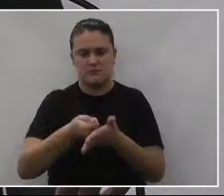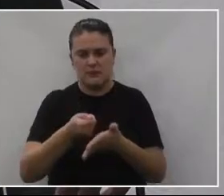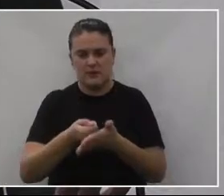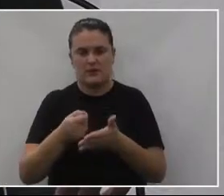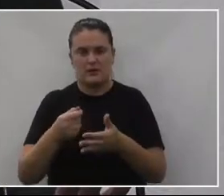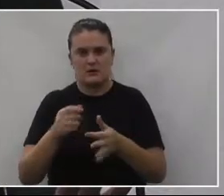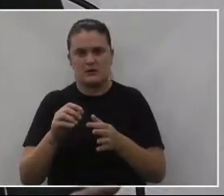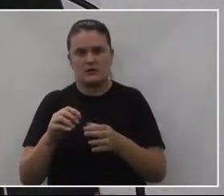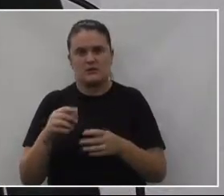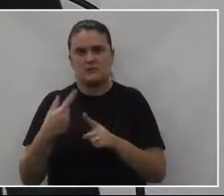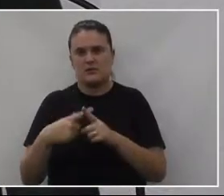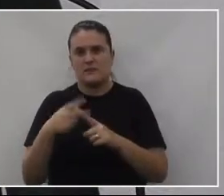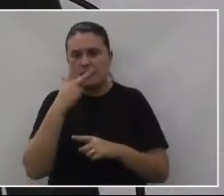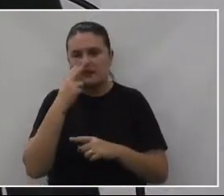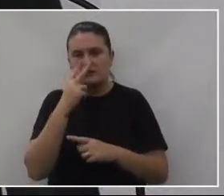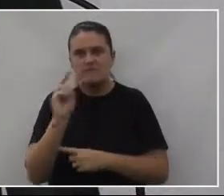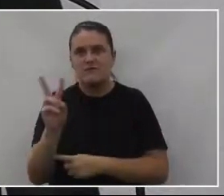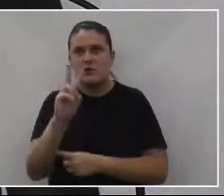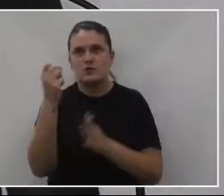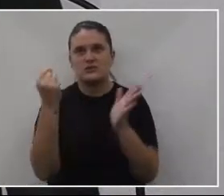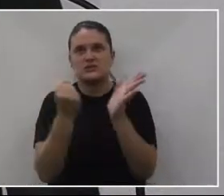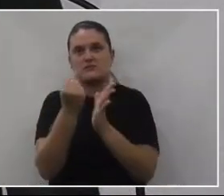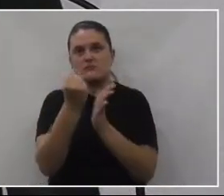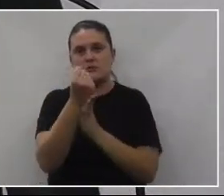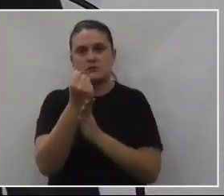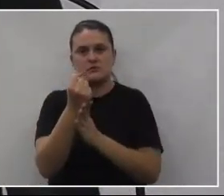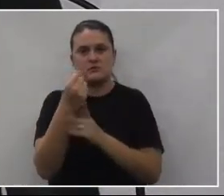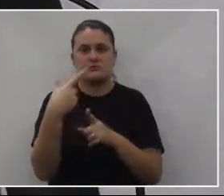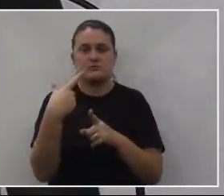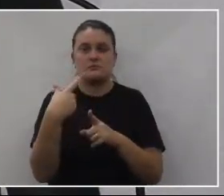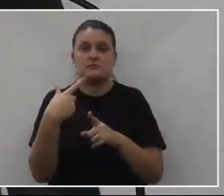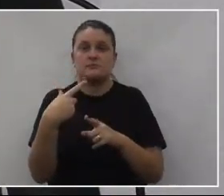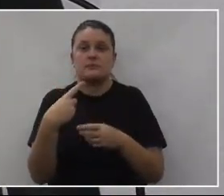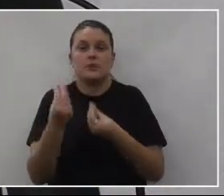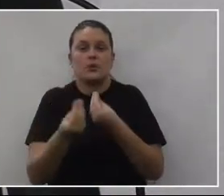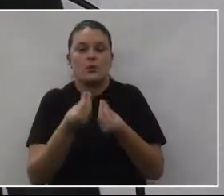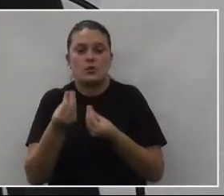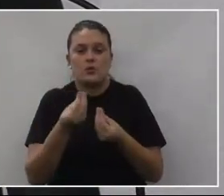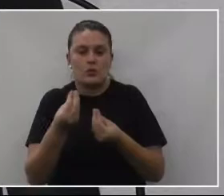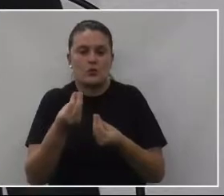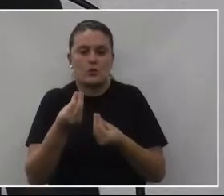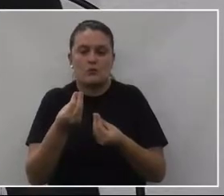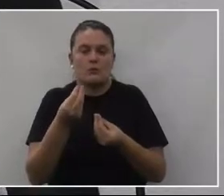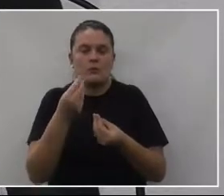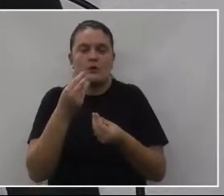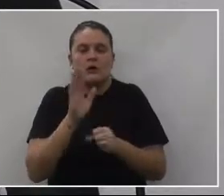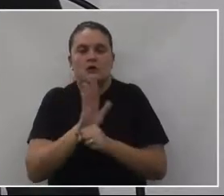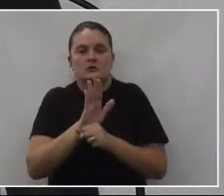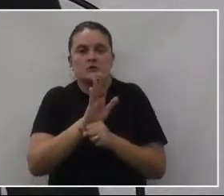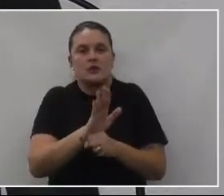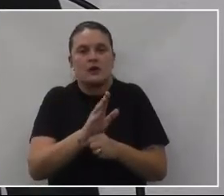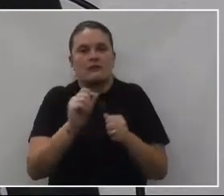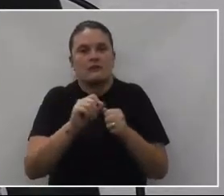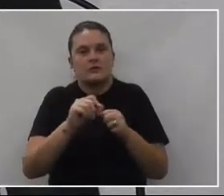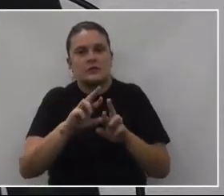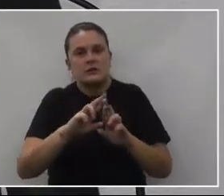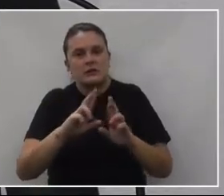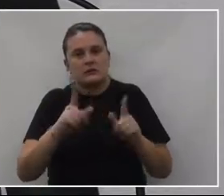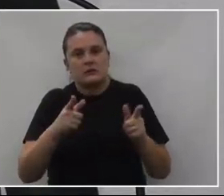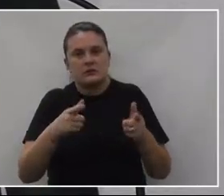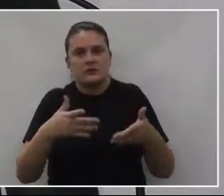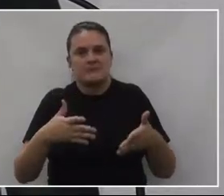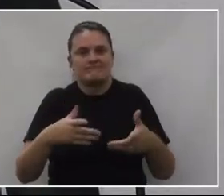Seria um valor muito simbólico até, diante do montante do orçamento do município, mas que vai causar uma profunda diferença aí